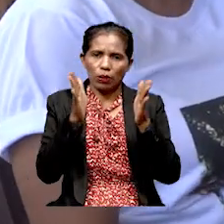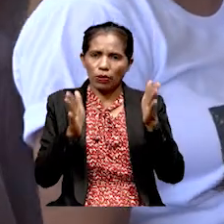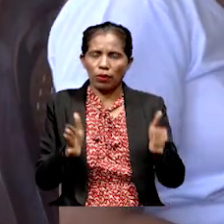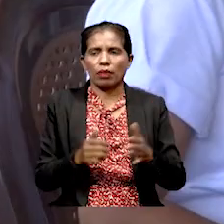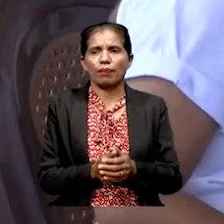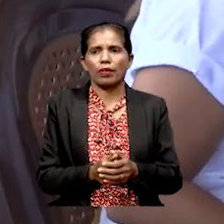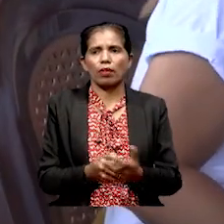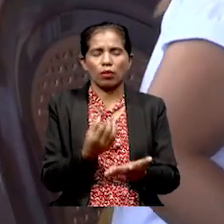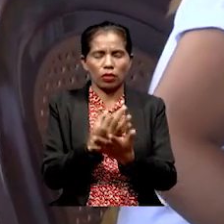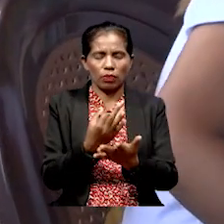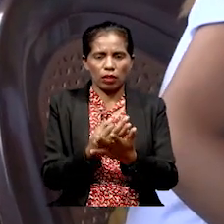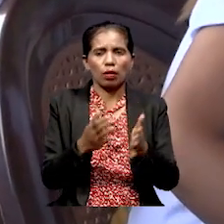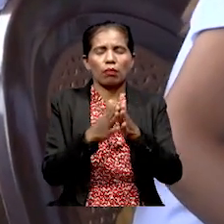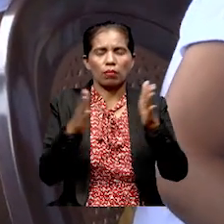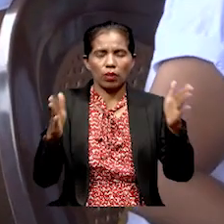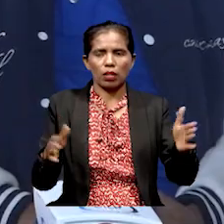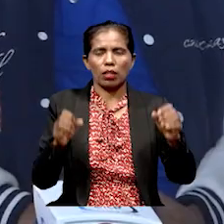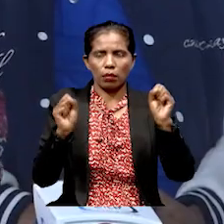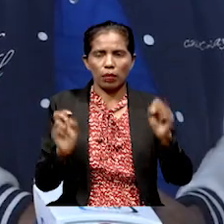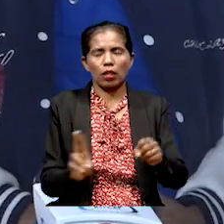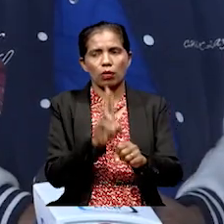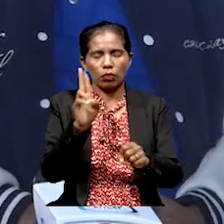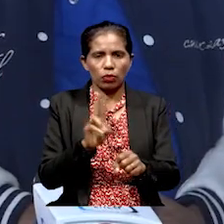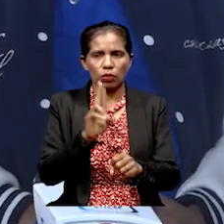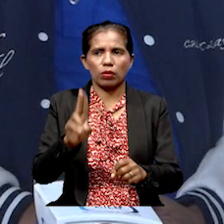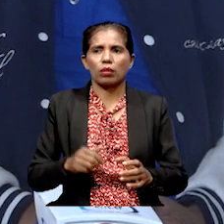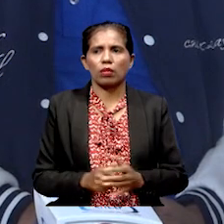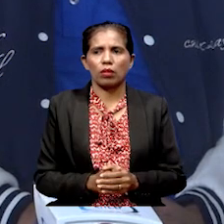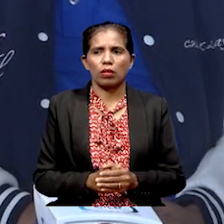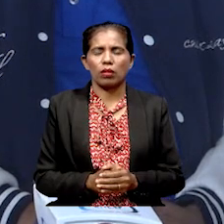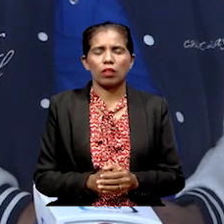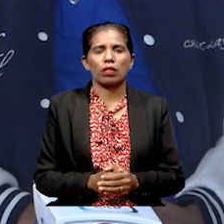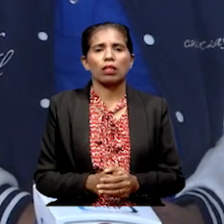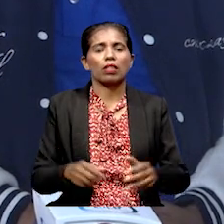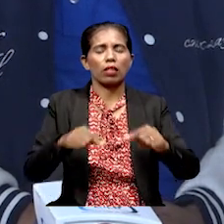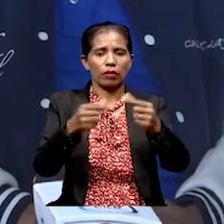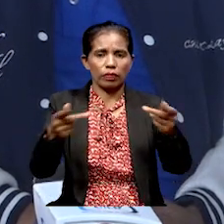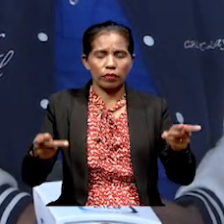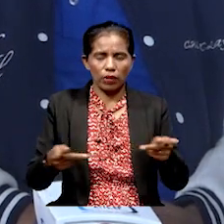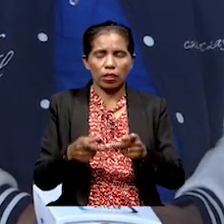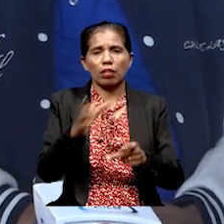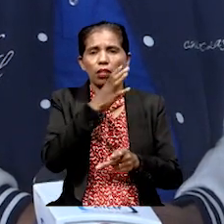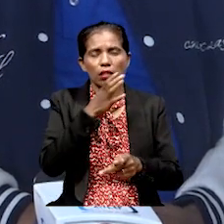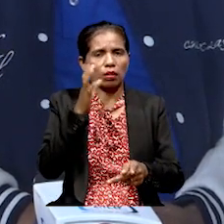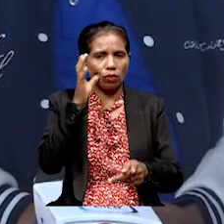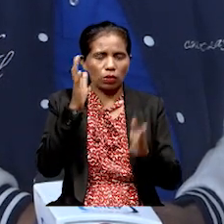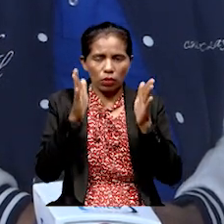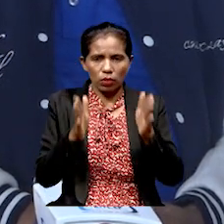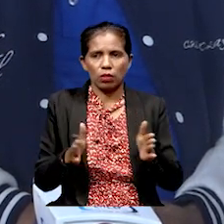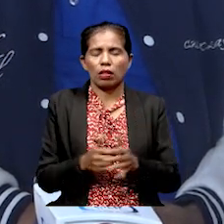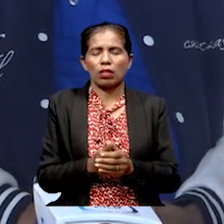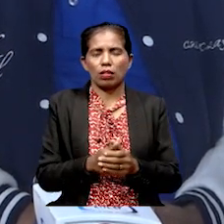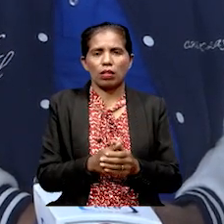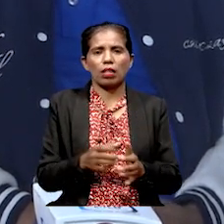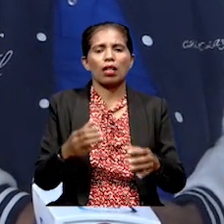financeiro que é bom, né? O Bela até aproveita para o setor de agricultura, produção